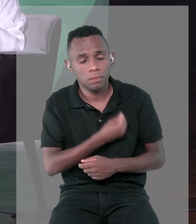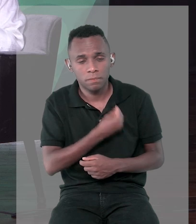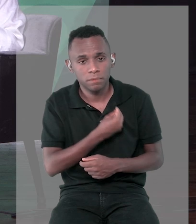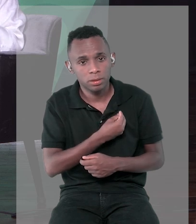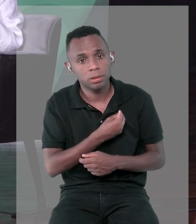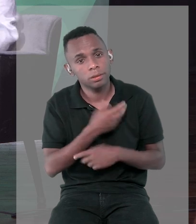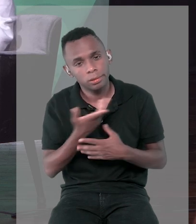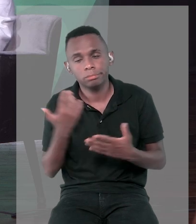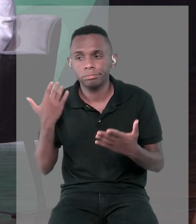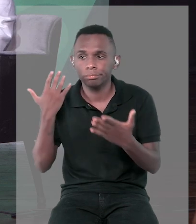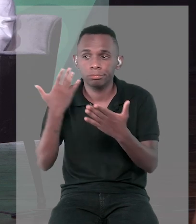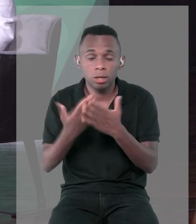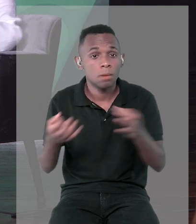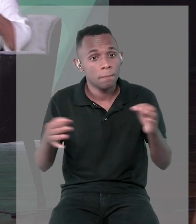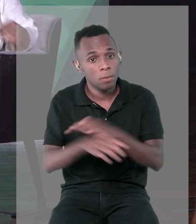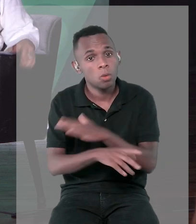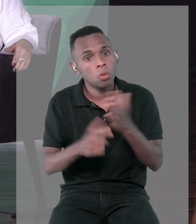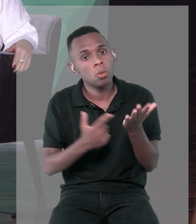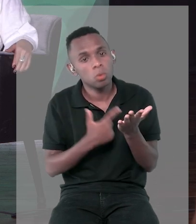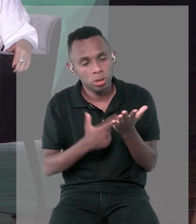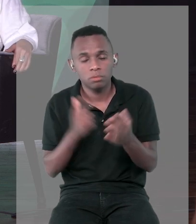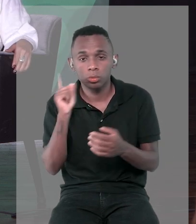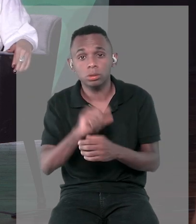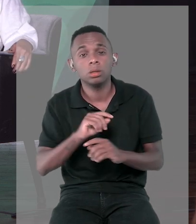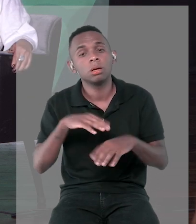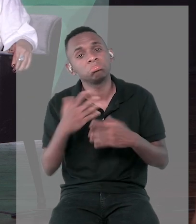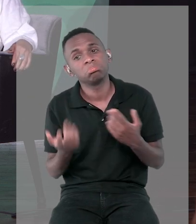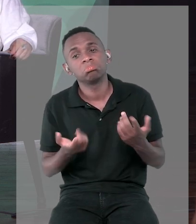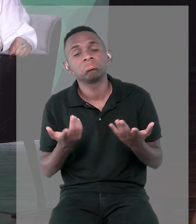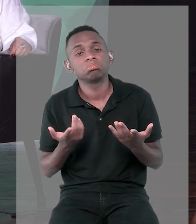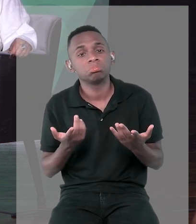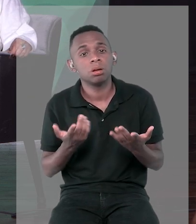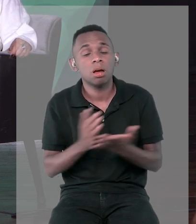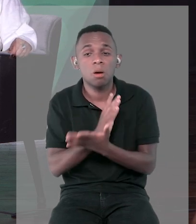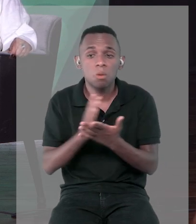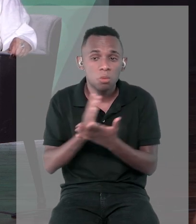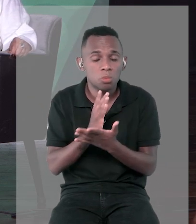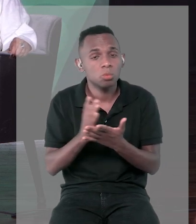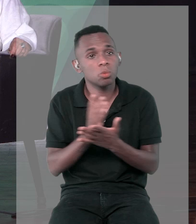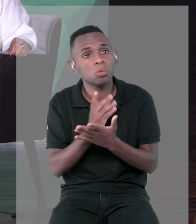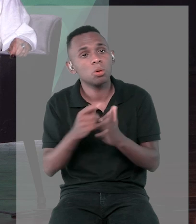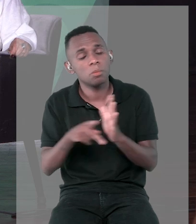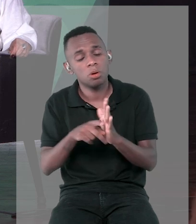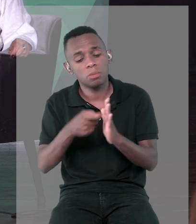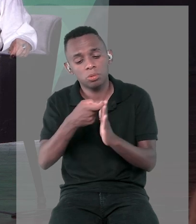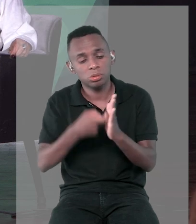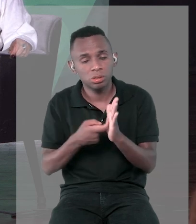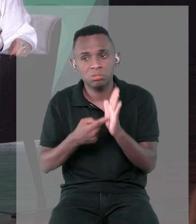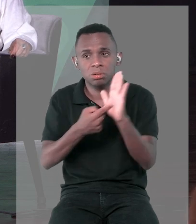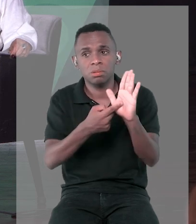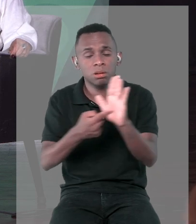né? Até chegar ao livro. Né? Mas alguns... faziam parte de catálogos,